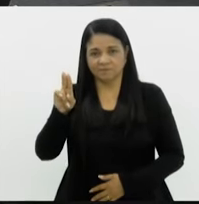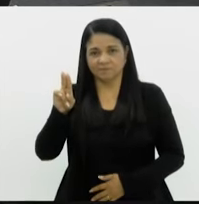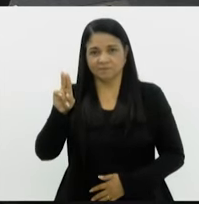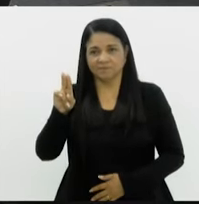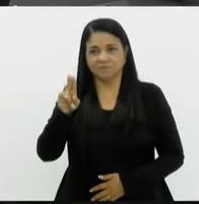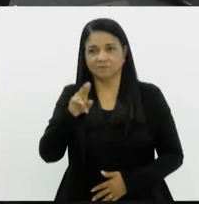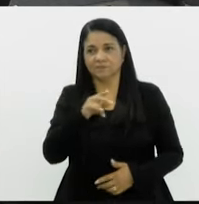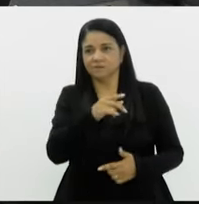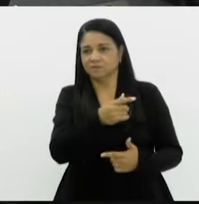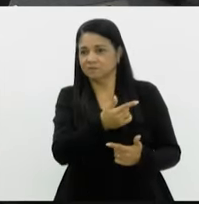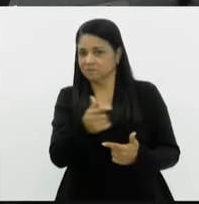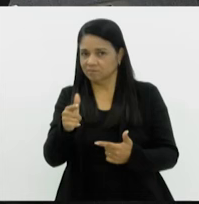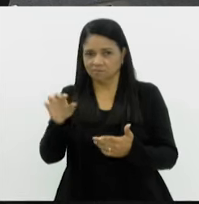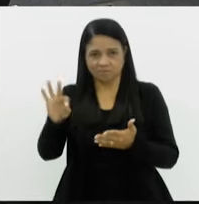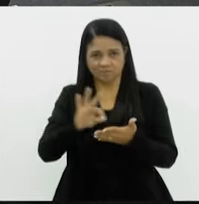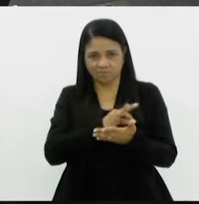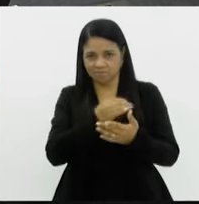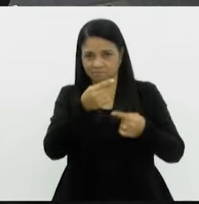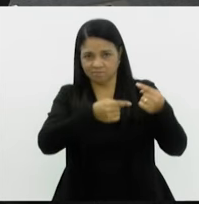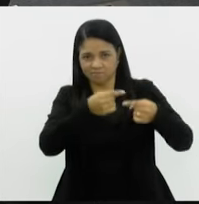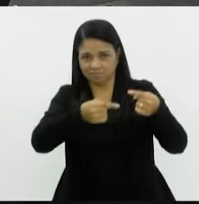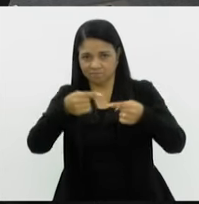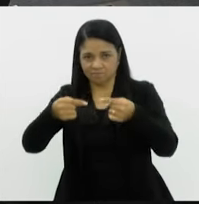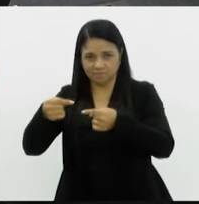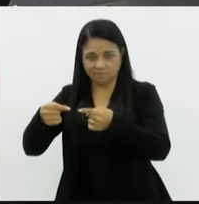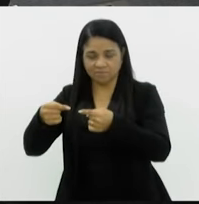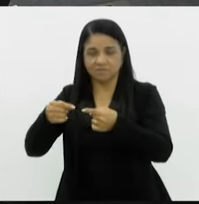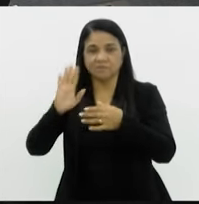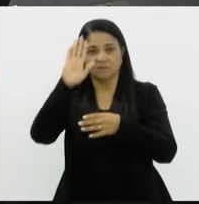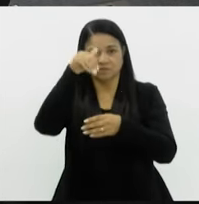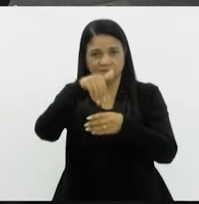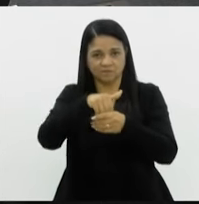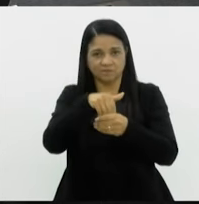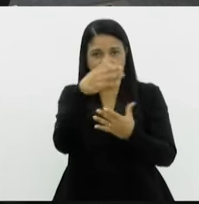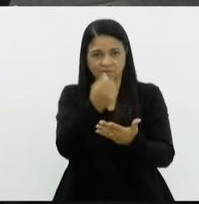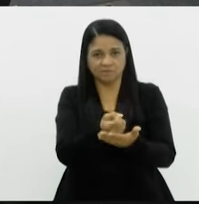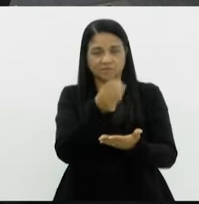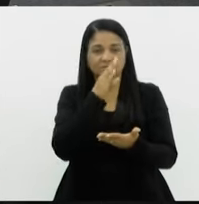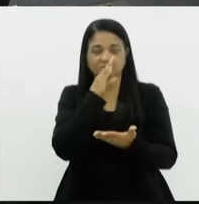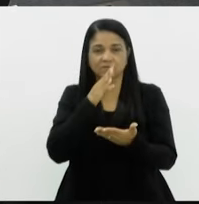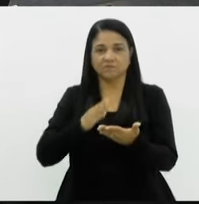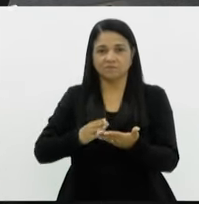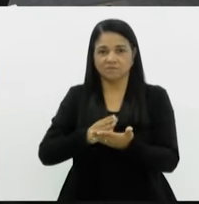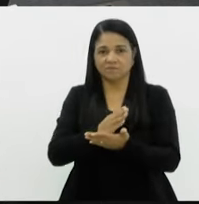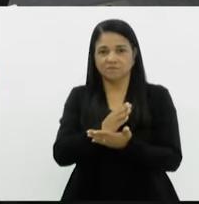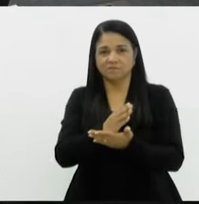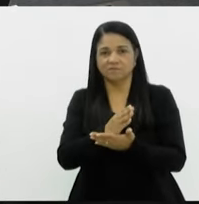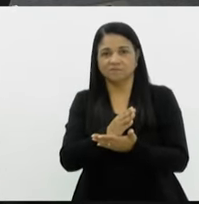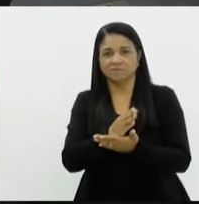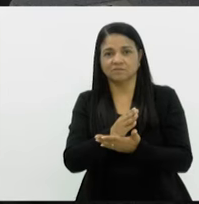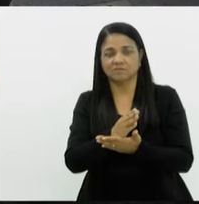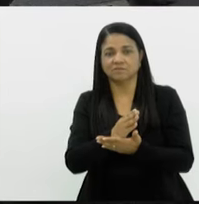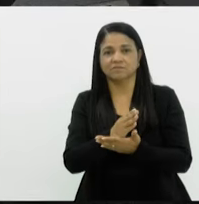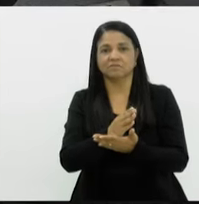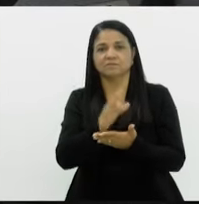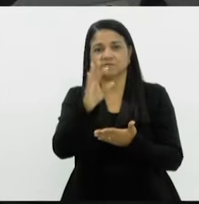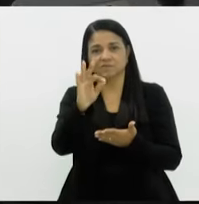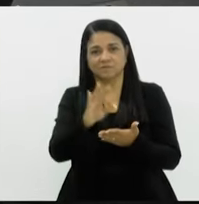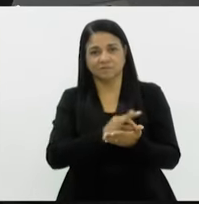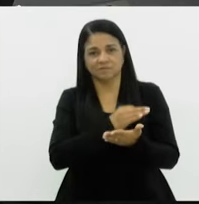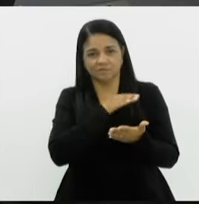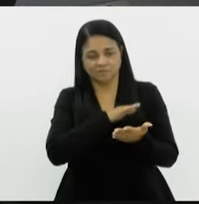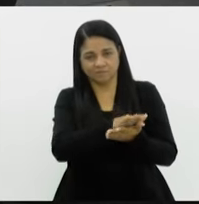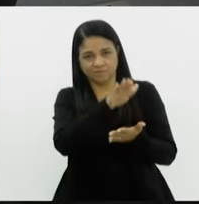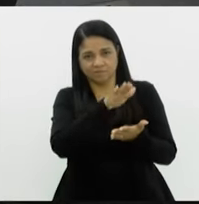não havendo mais quem queira discutir, encerrada a discussão, em votação. Os senhores que aprovam, permaneçam como estão. Aprovado, vai a